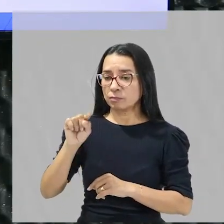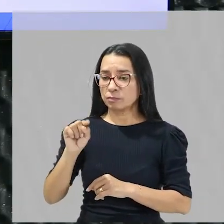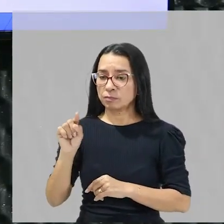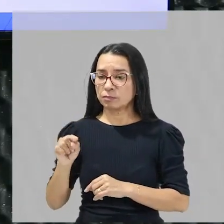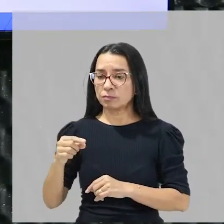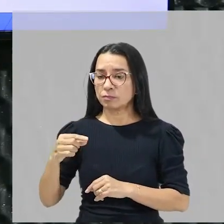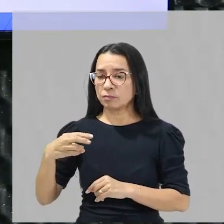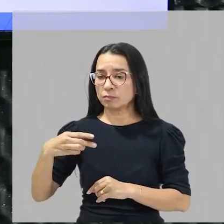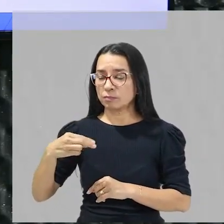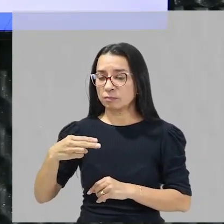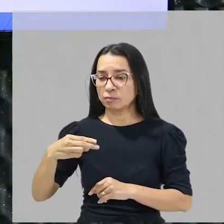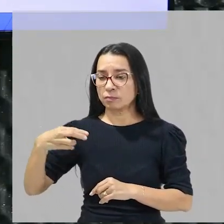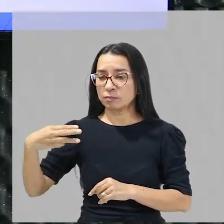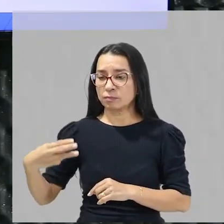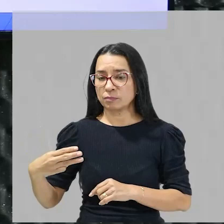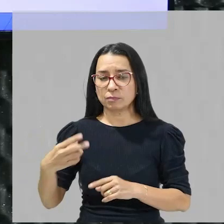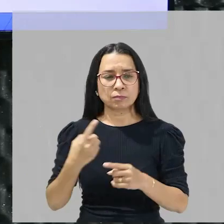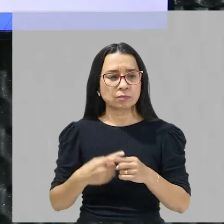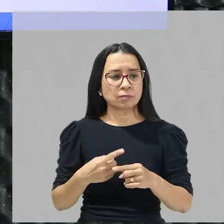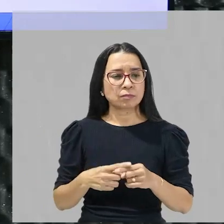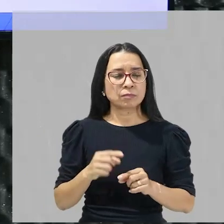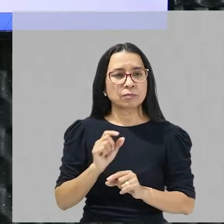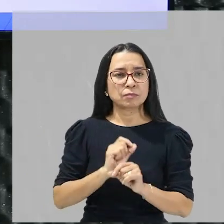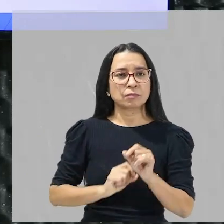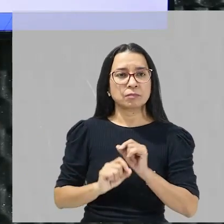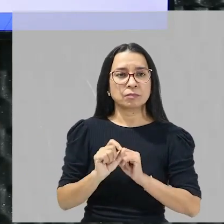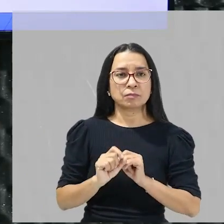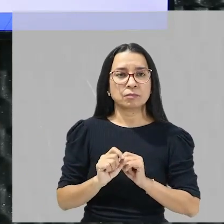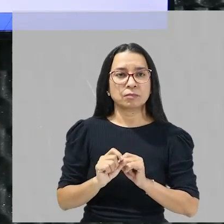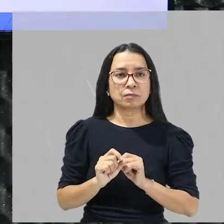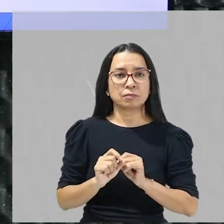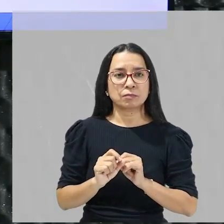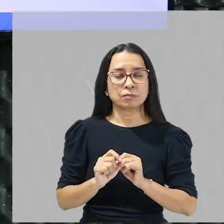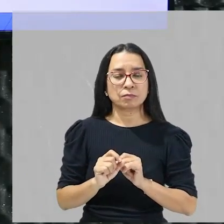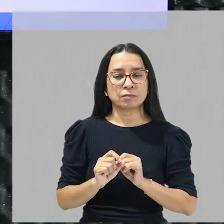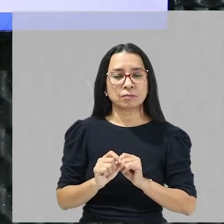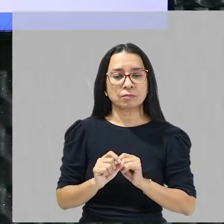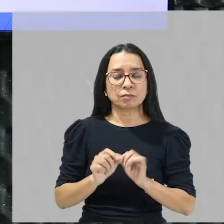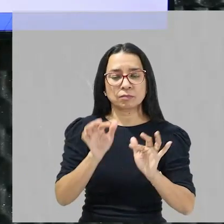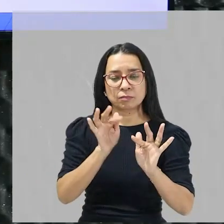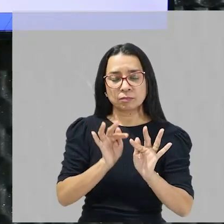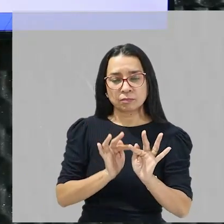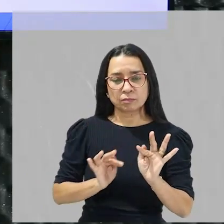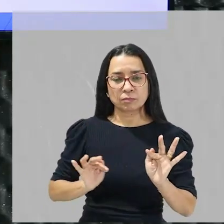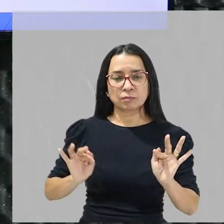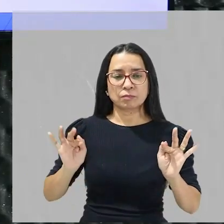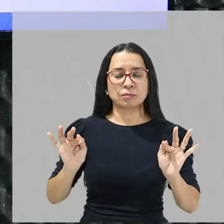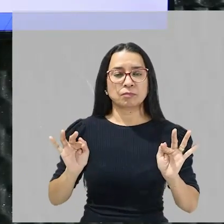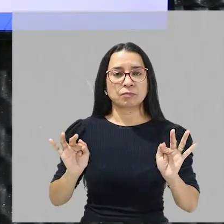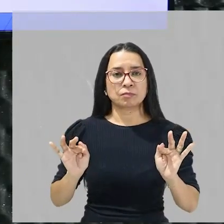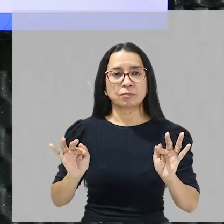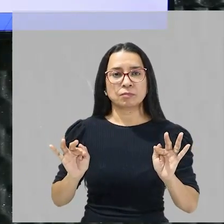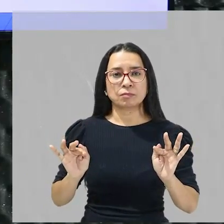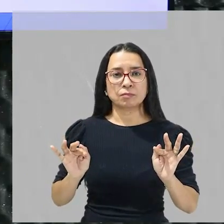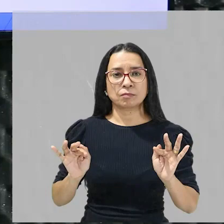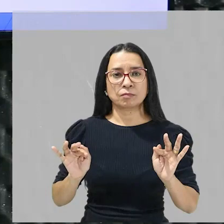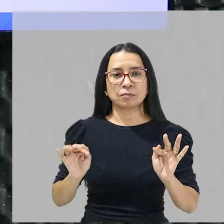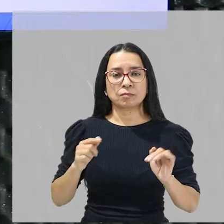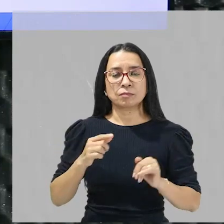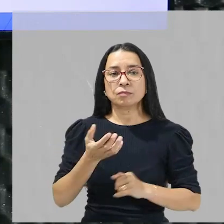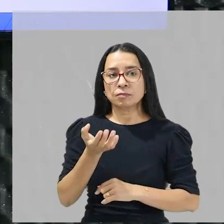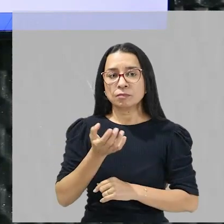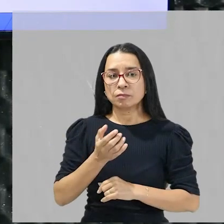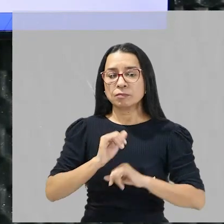disso? Justamente porque aqui, ó, a função, a inequação, ela quer